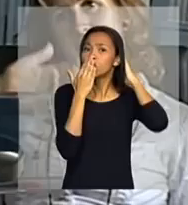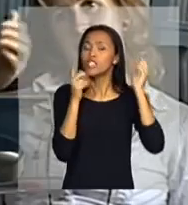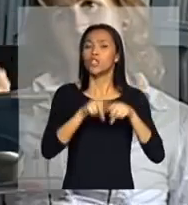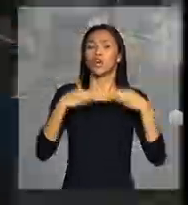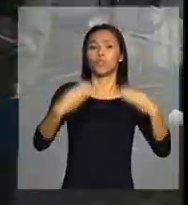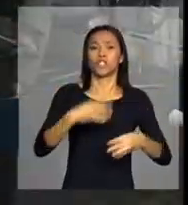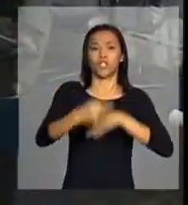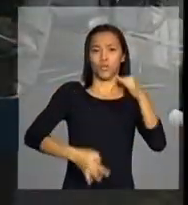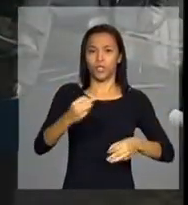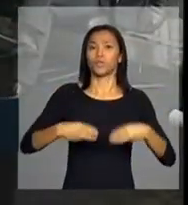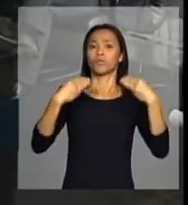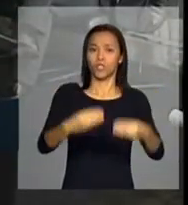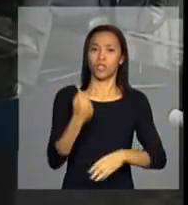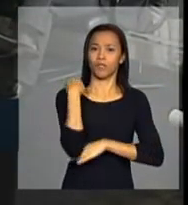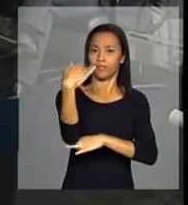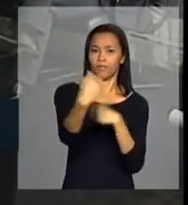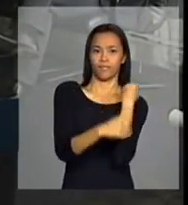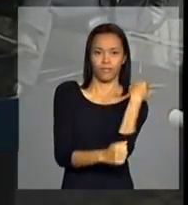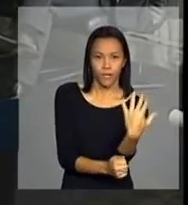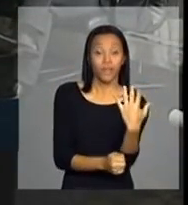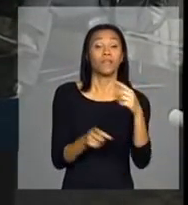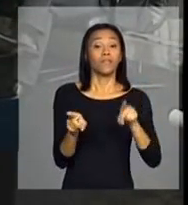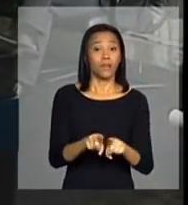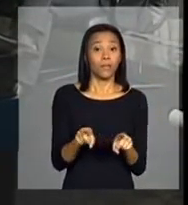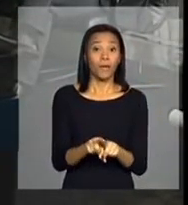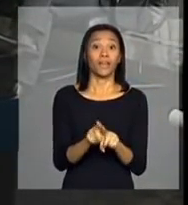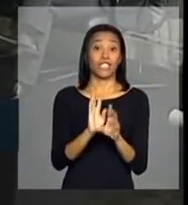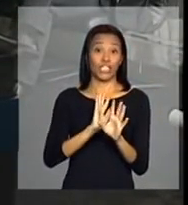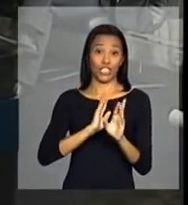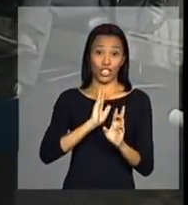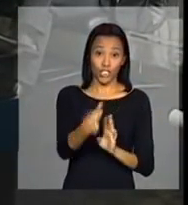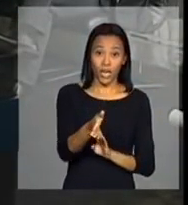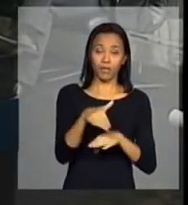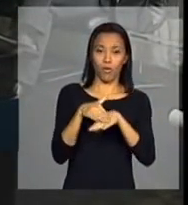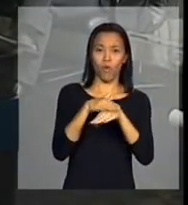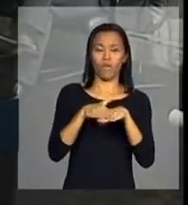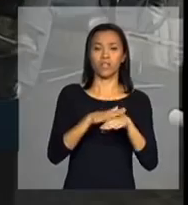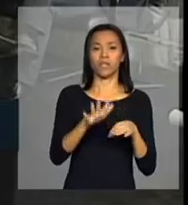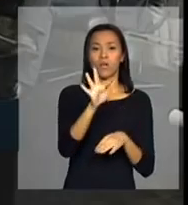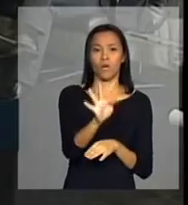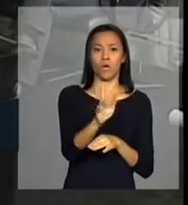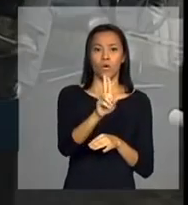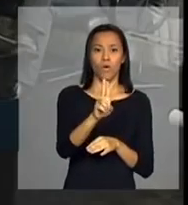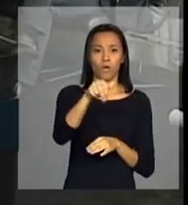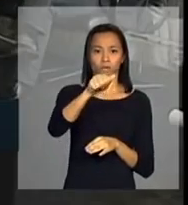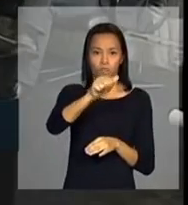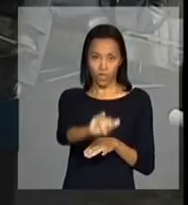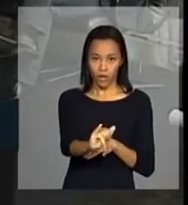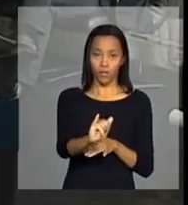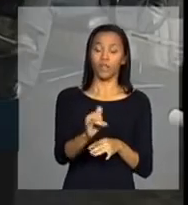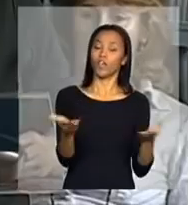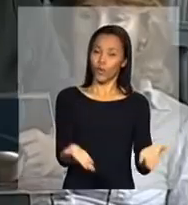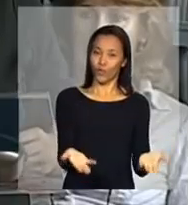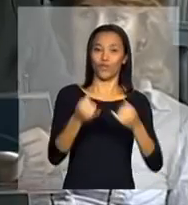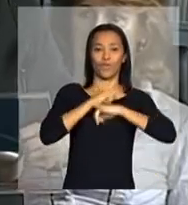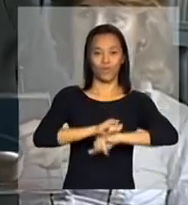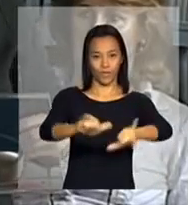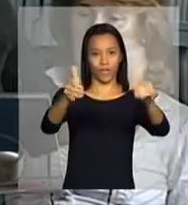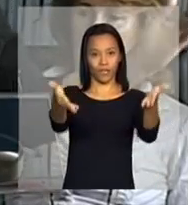Justiça e com o Ministério do Meio Ambiente, e aí na interlocução direta com a FUNAI, que eu vou anunciar agora.